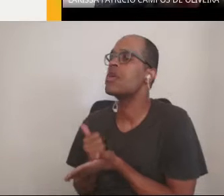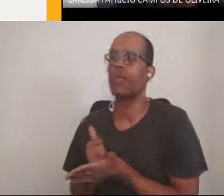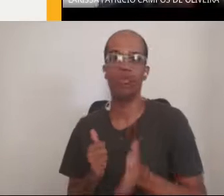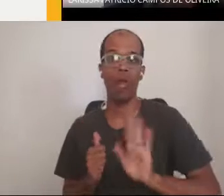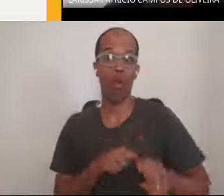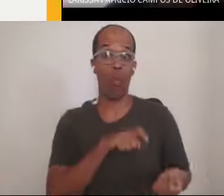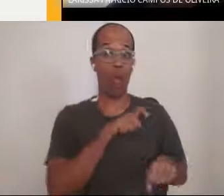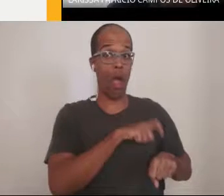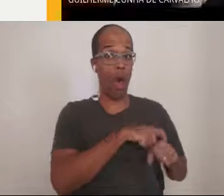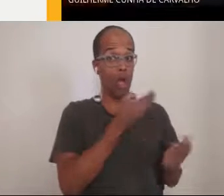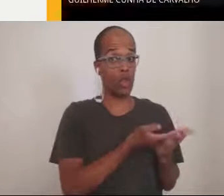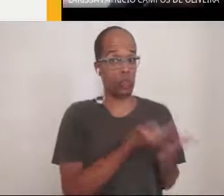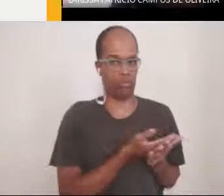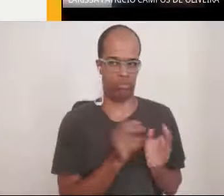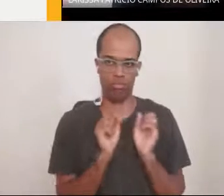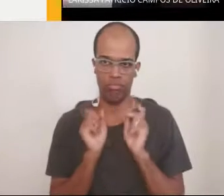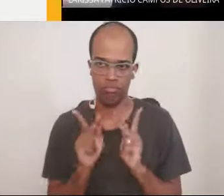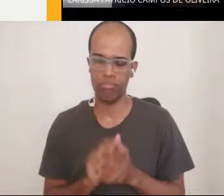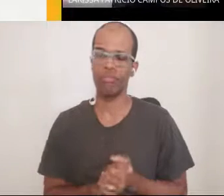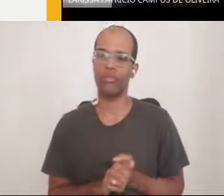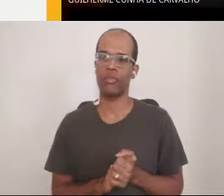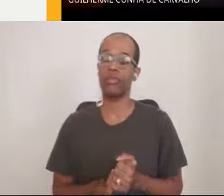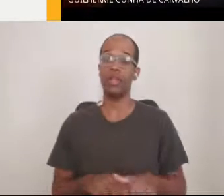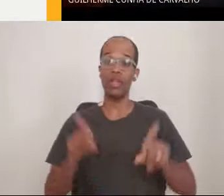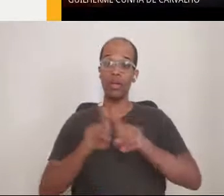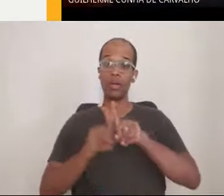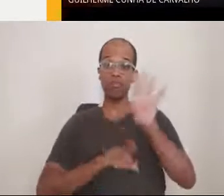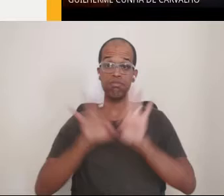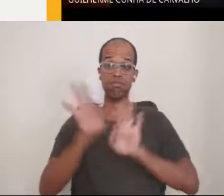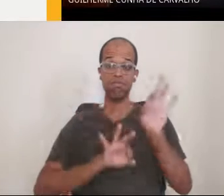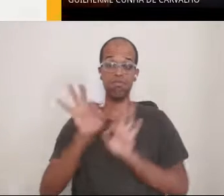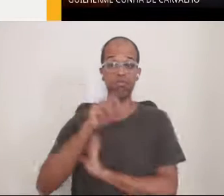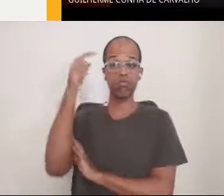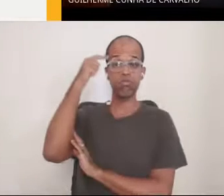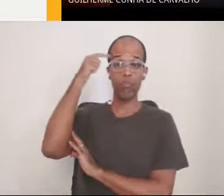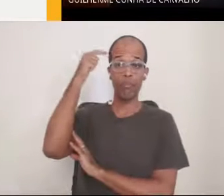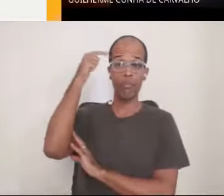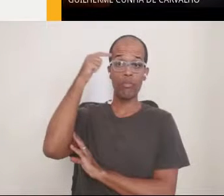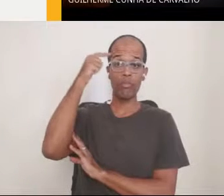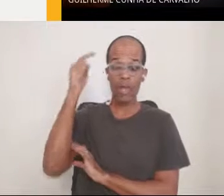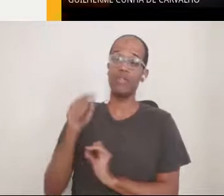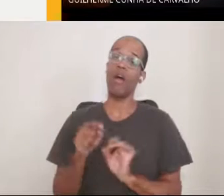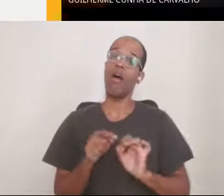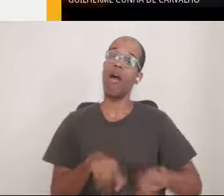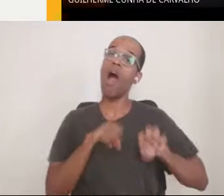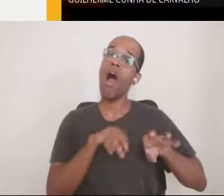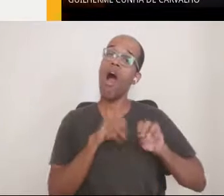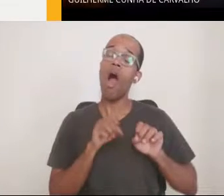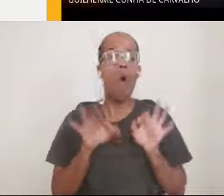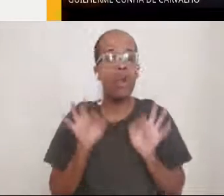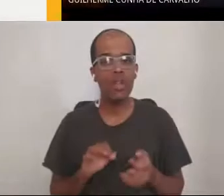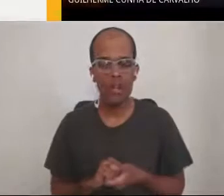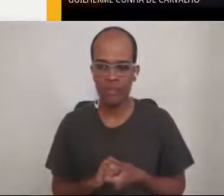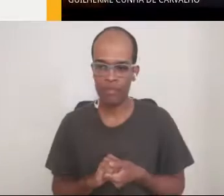dele, tá bom? E aí, E aí você pode planejar o dia já levando em consideração essas aulas no Meet. Então, a